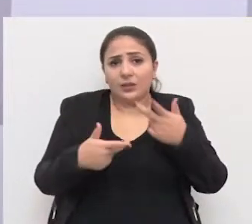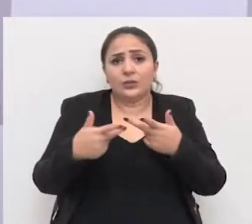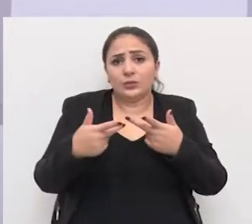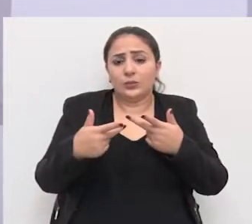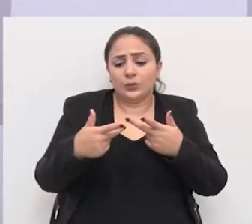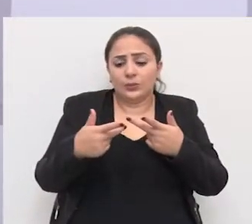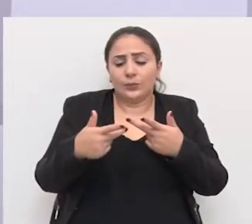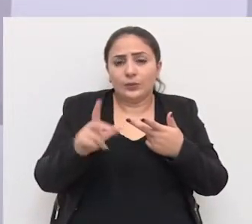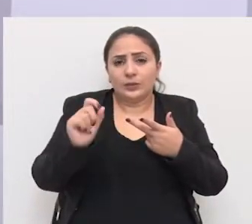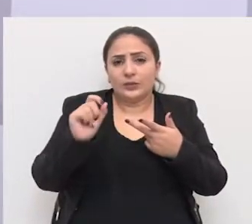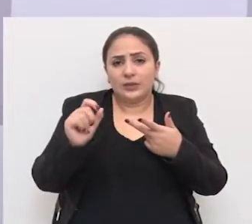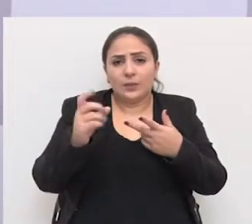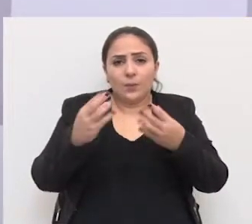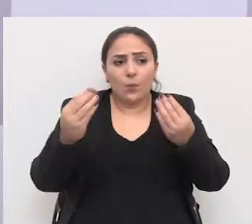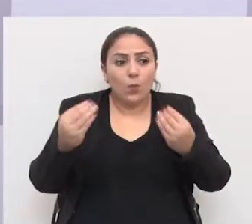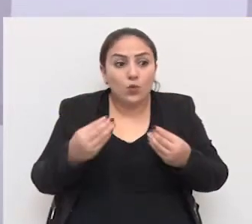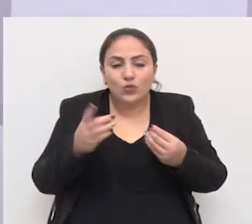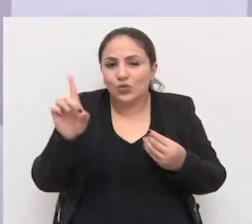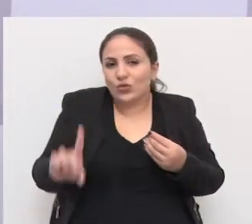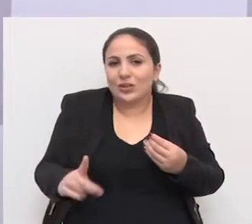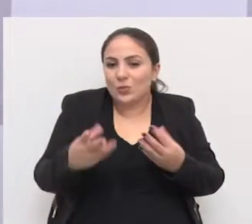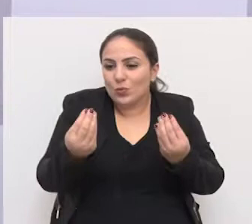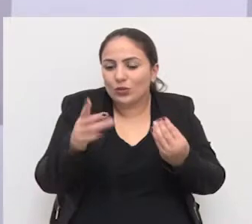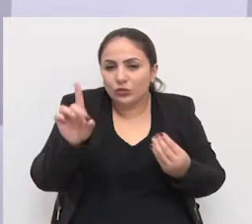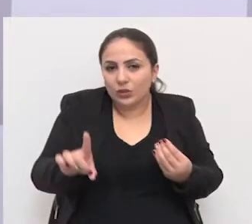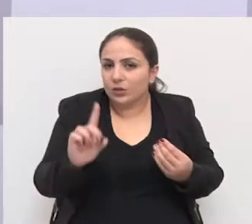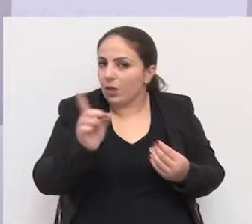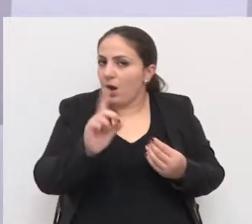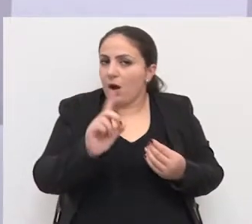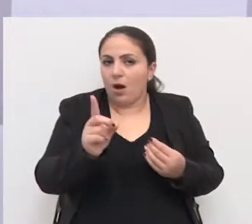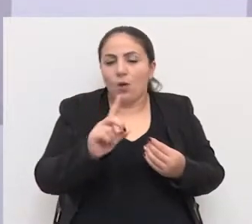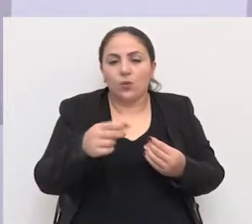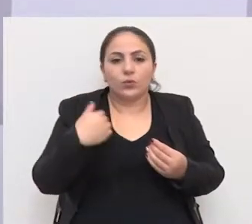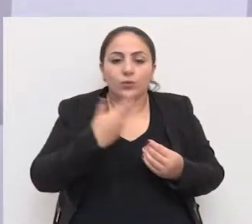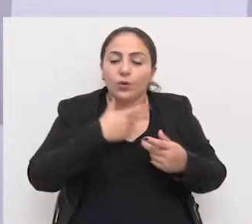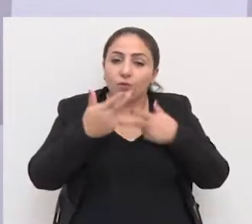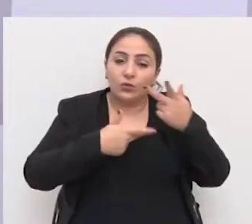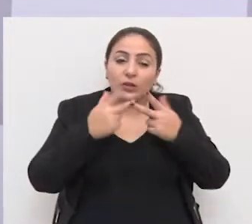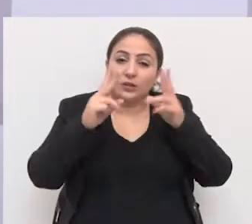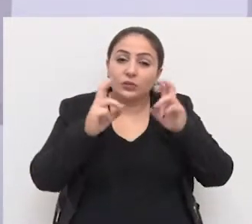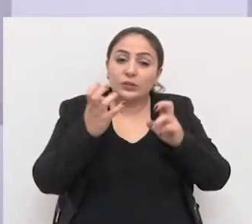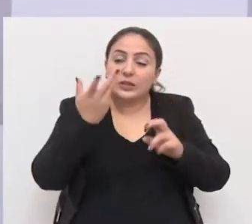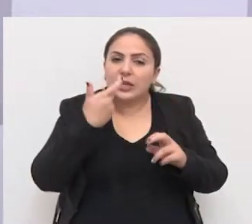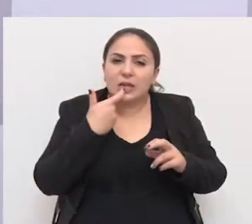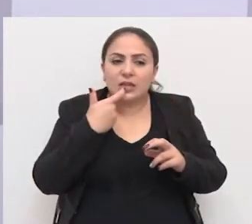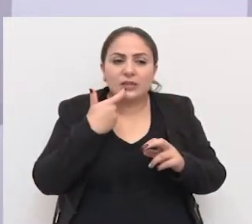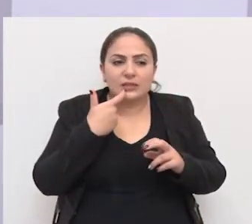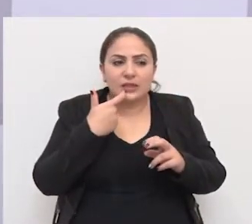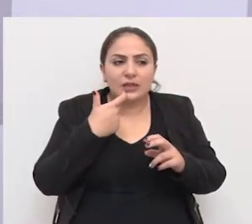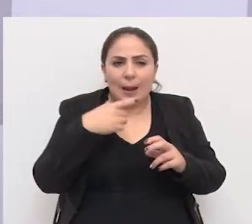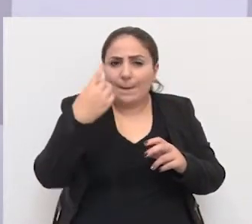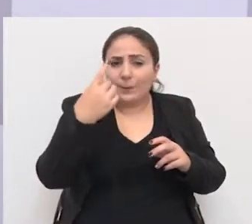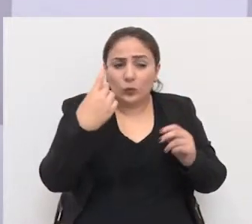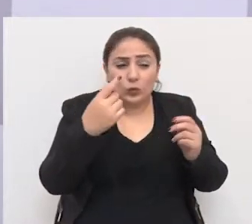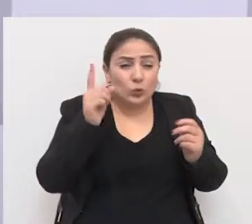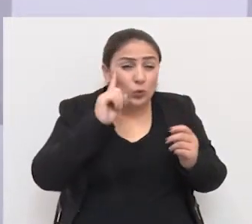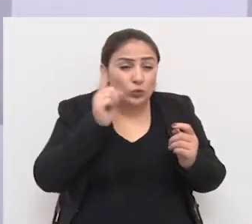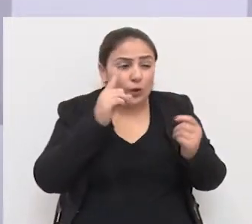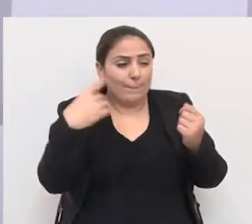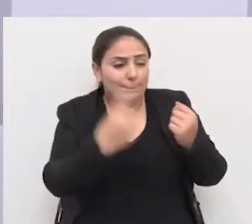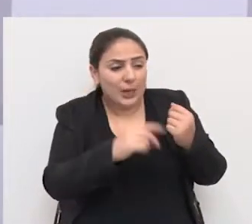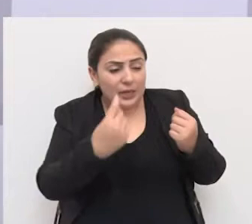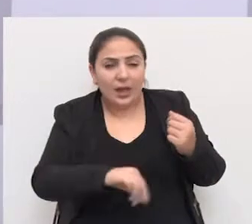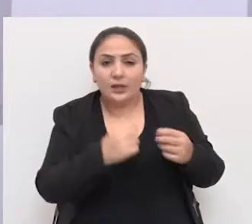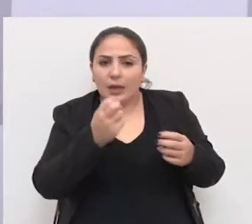pessoal, de excesso de direitos. Nós estamos falando de crianças que são espancadas, que